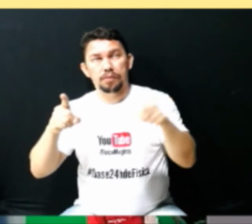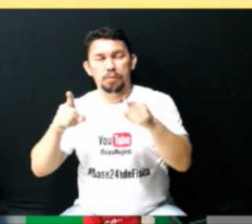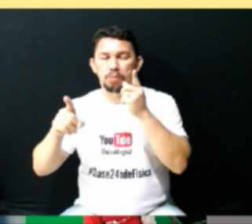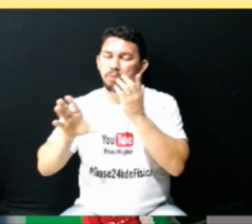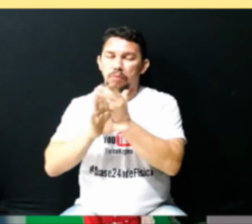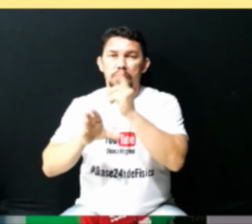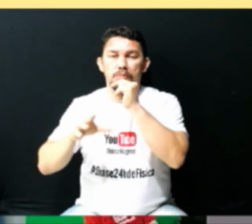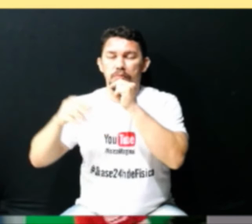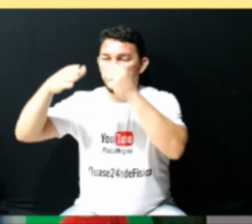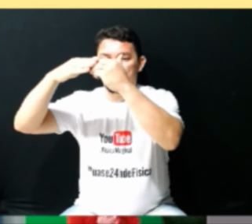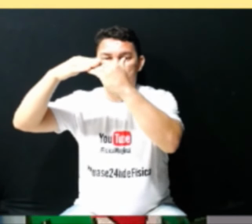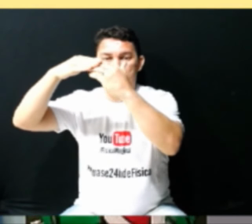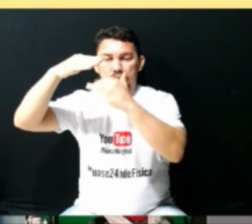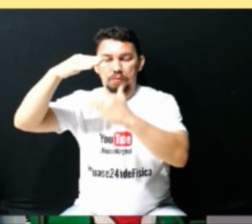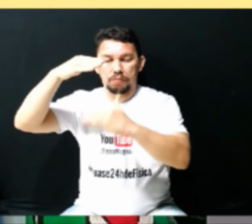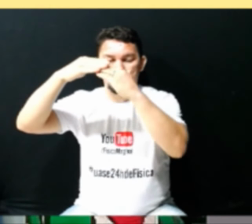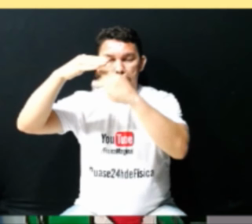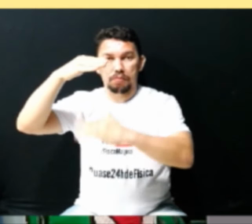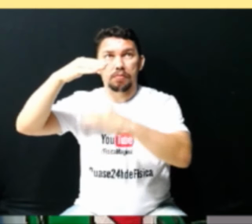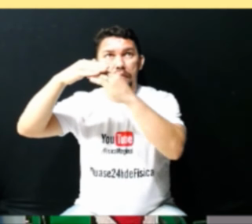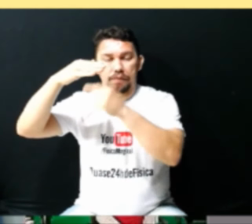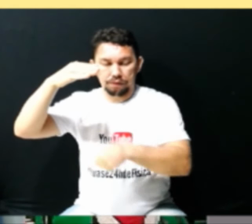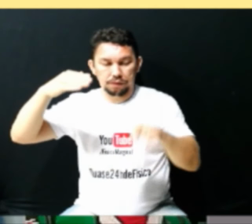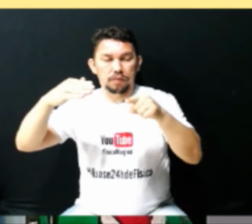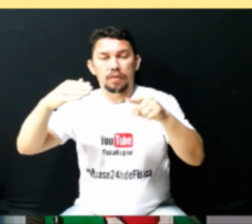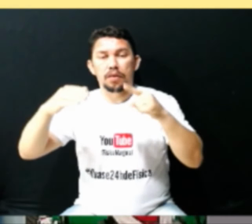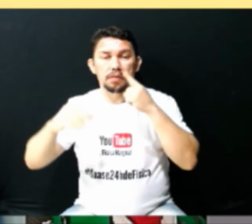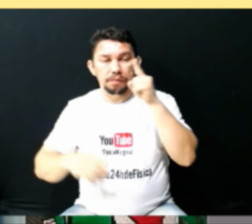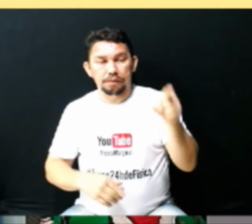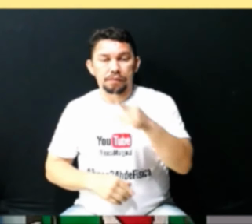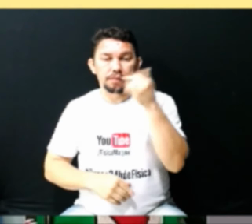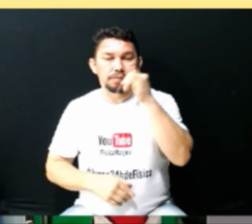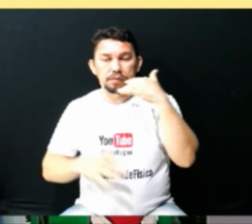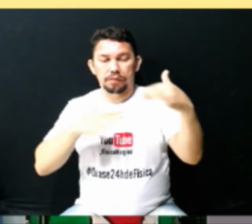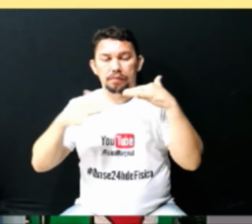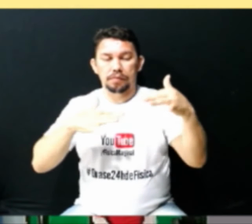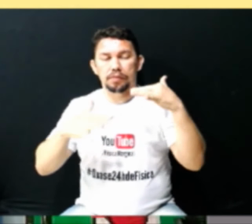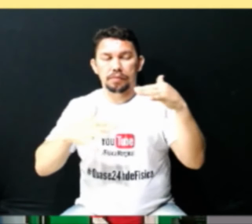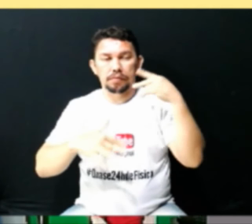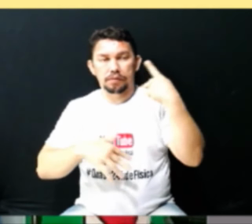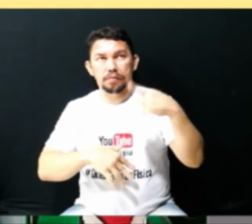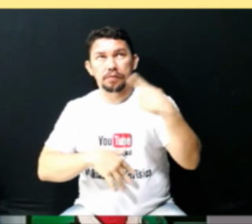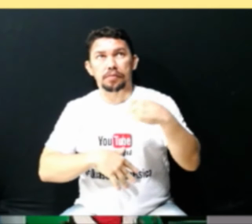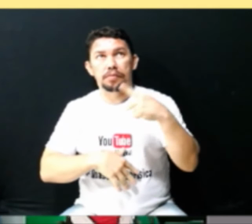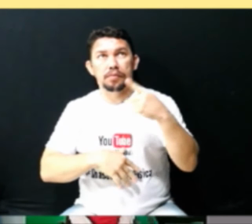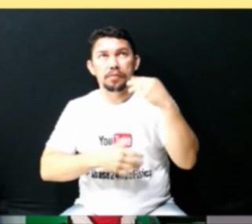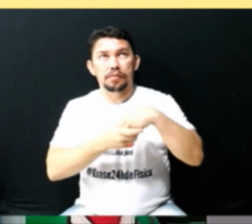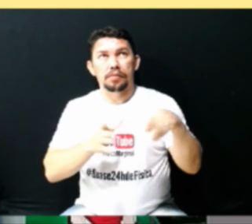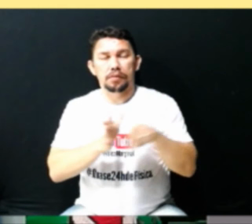potencial gravitacional, sendo transformada em energia cinética na água, transformando em energia cinética de rotação